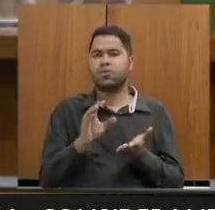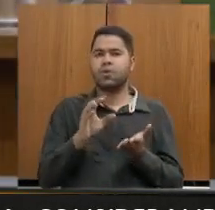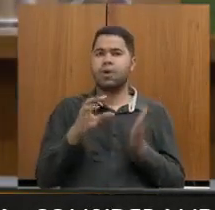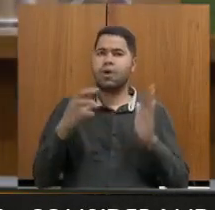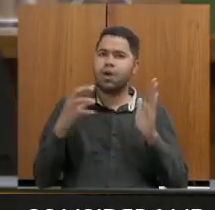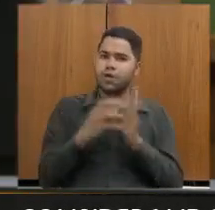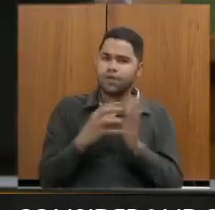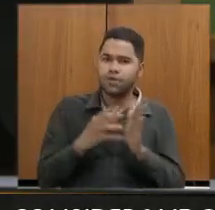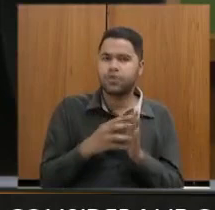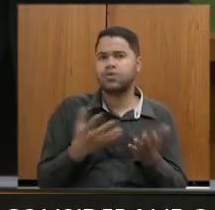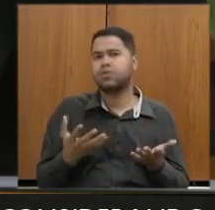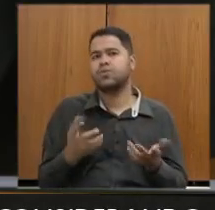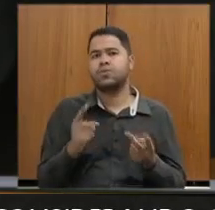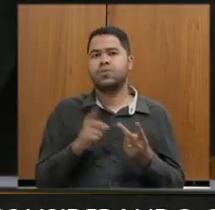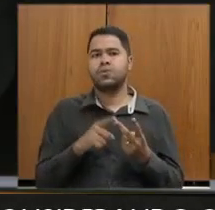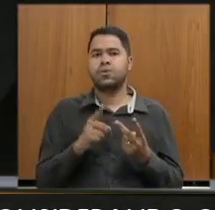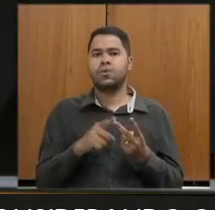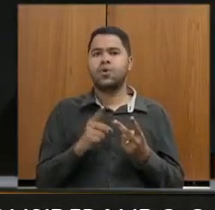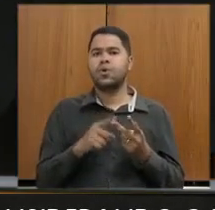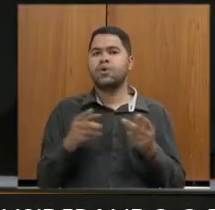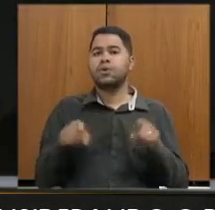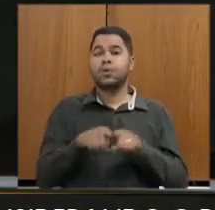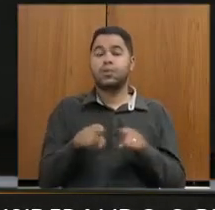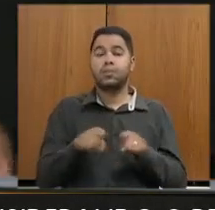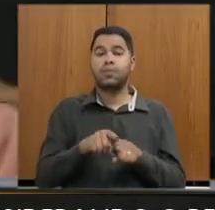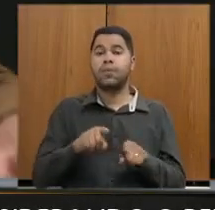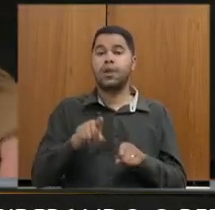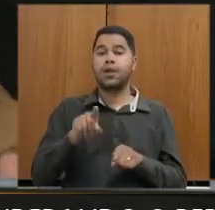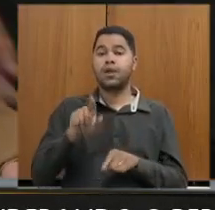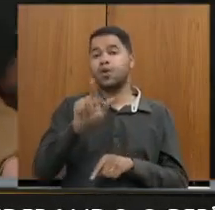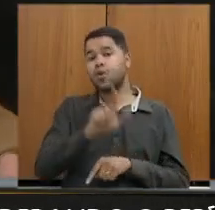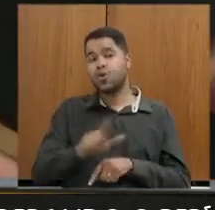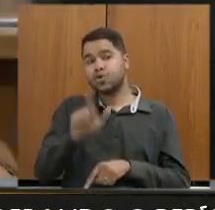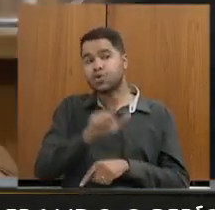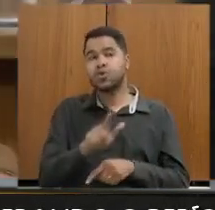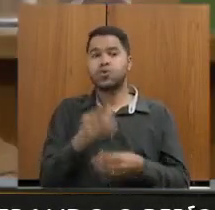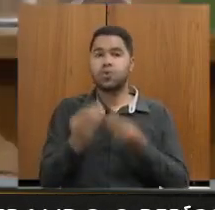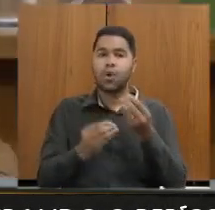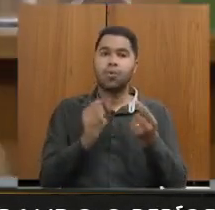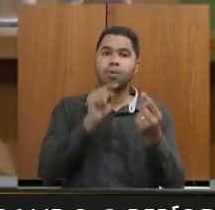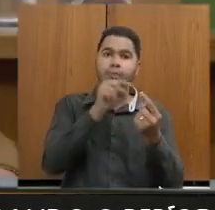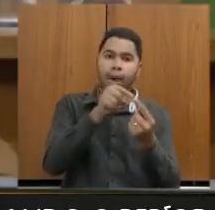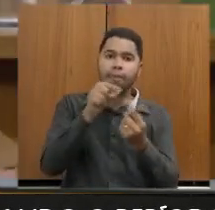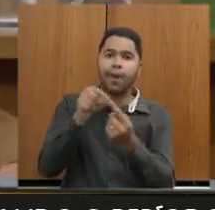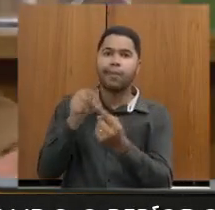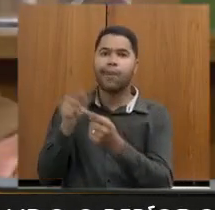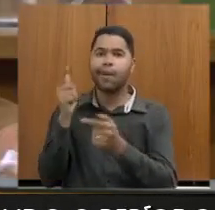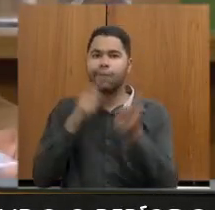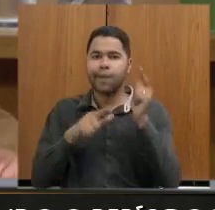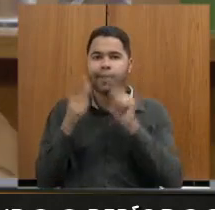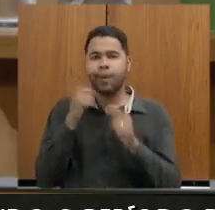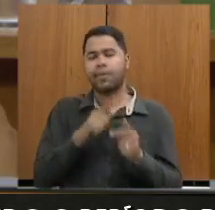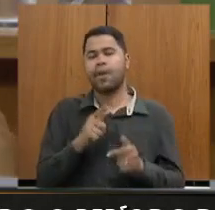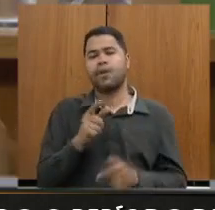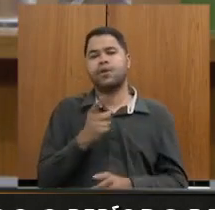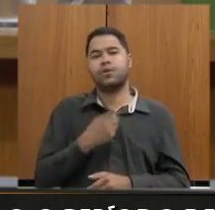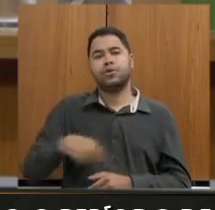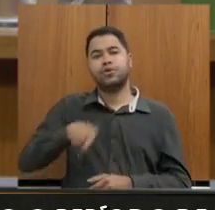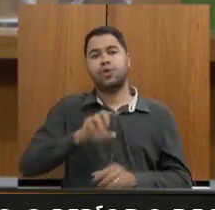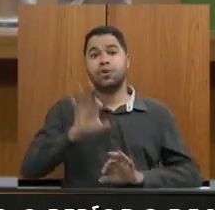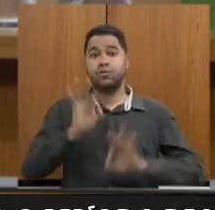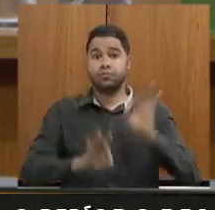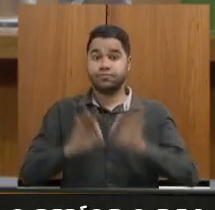também os recursos logísticos Exatamente pra gente atingir esses objetivos e aí a gente desdobrou no nosso o nosso